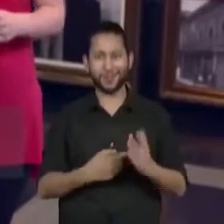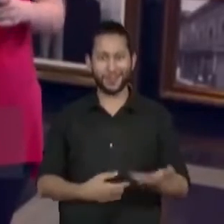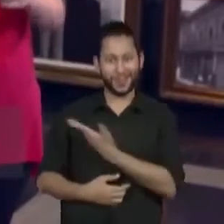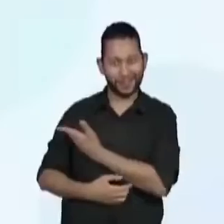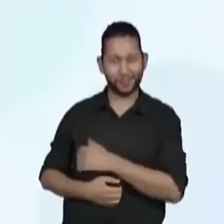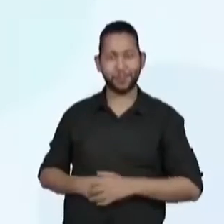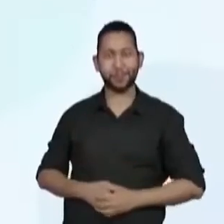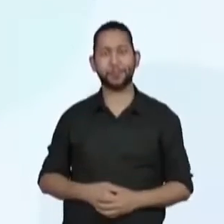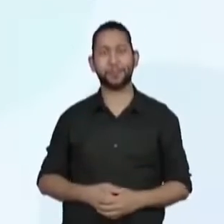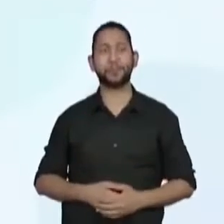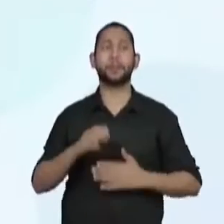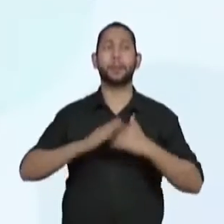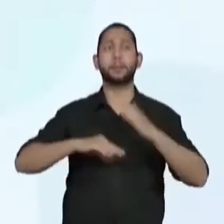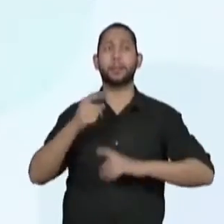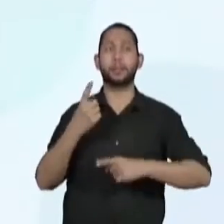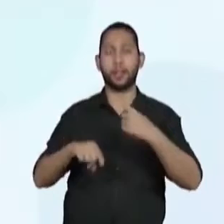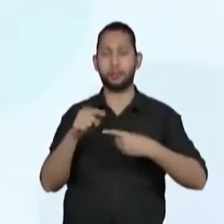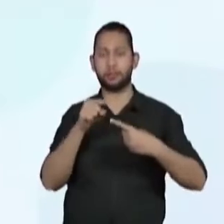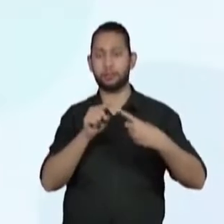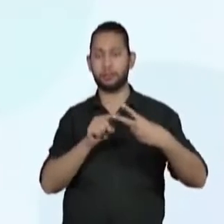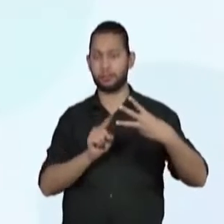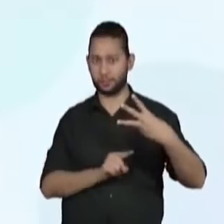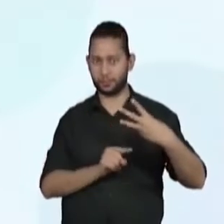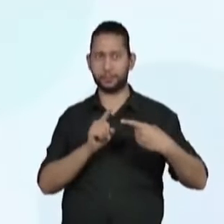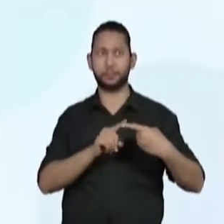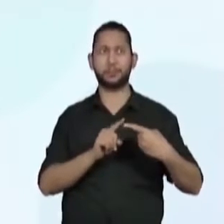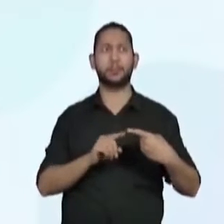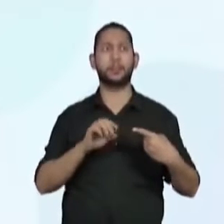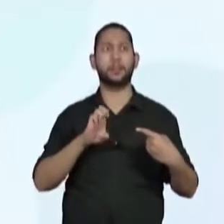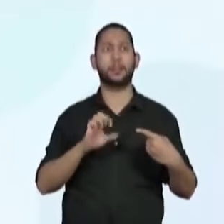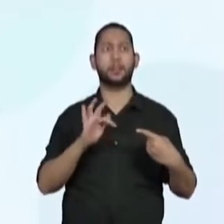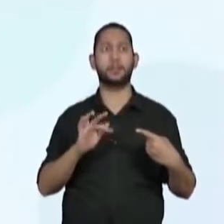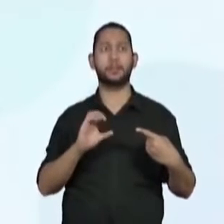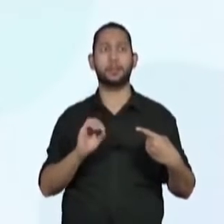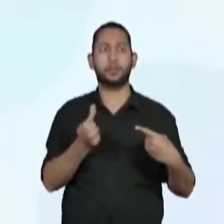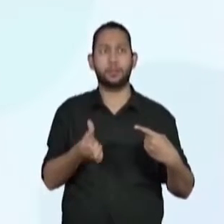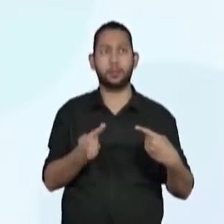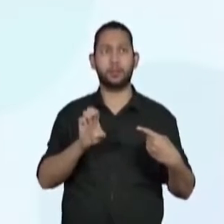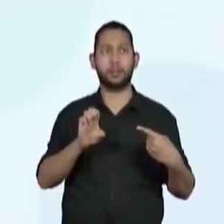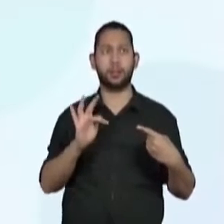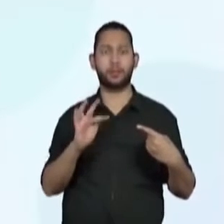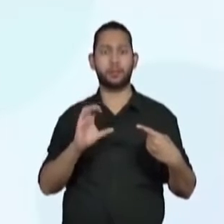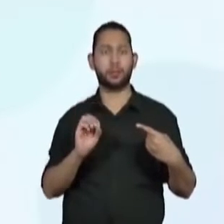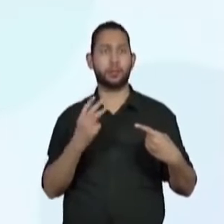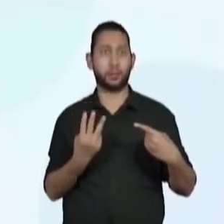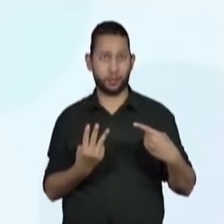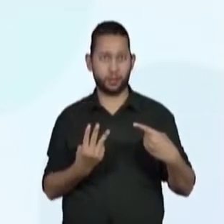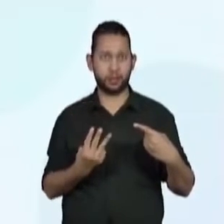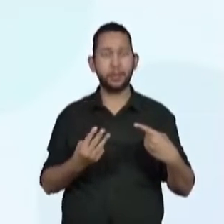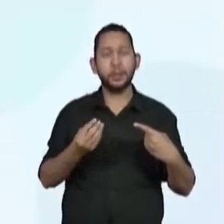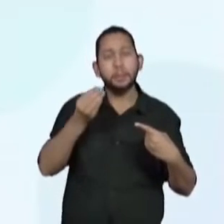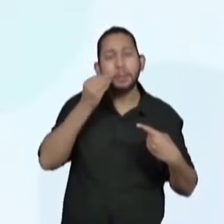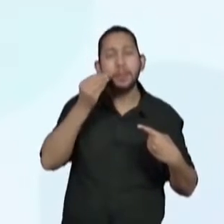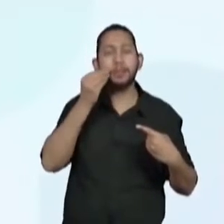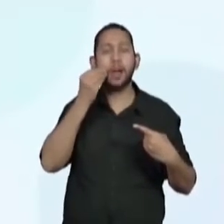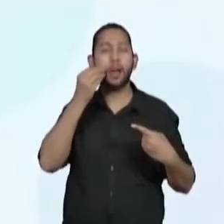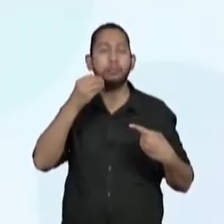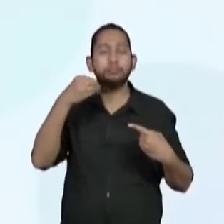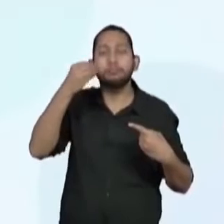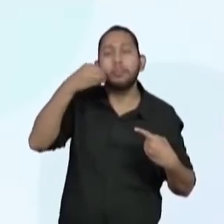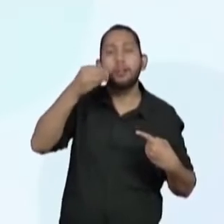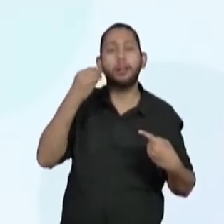gente? Leio. Habilidade EF06, EF03. Experimentar e fruir esportes de marca e